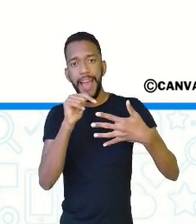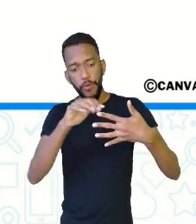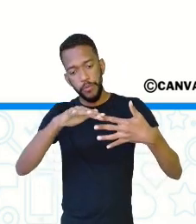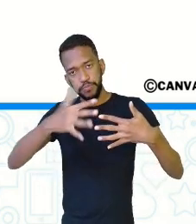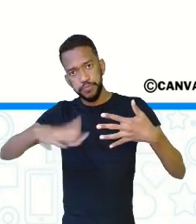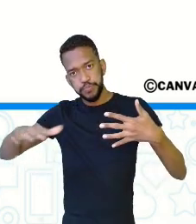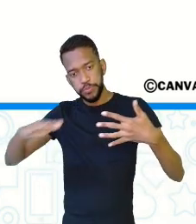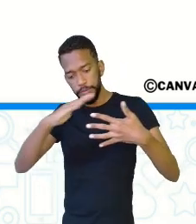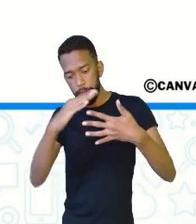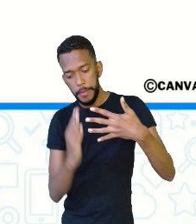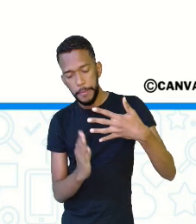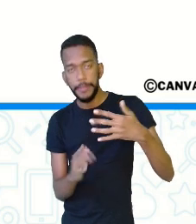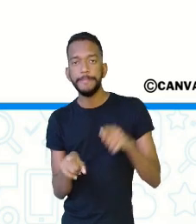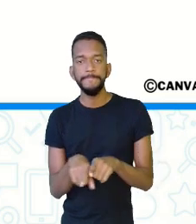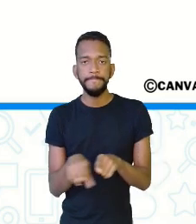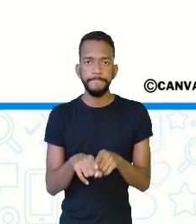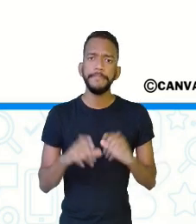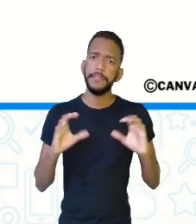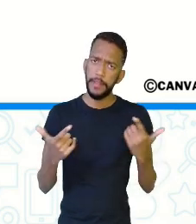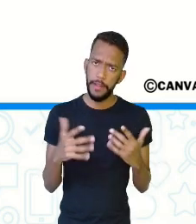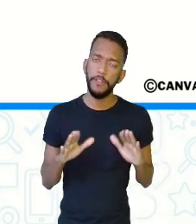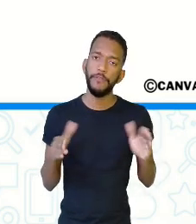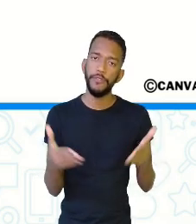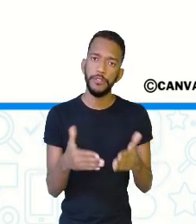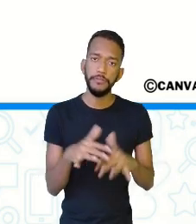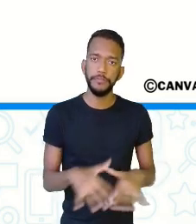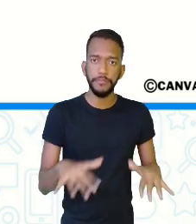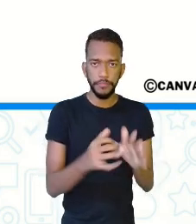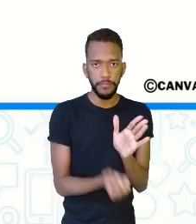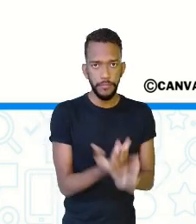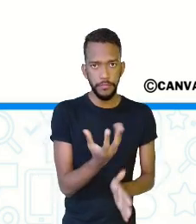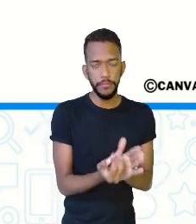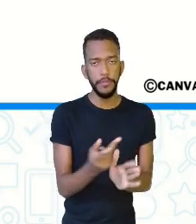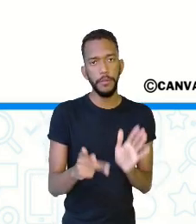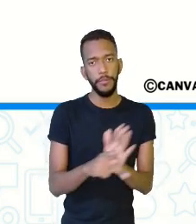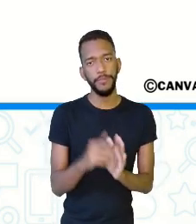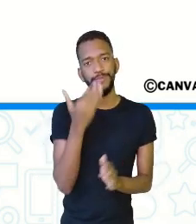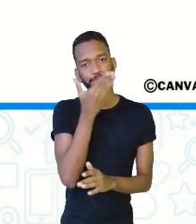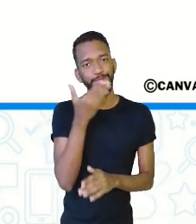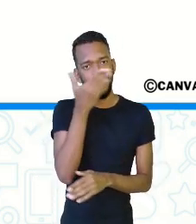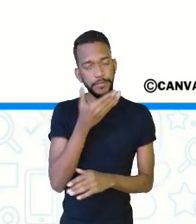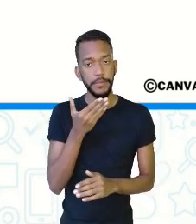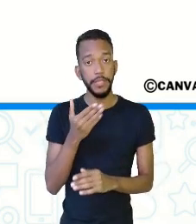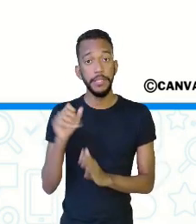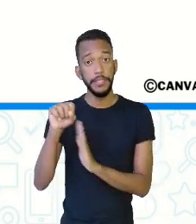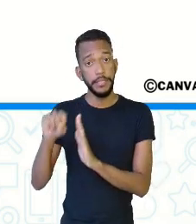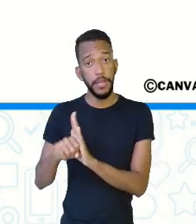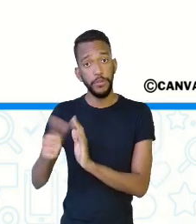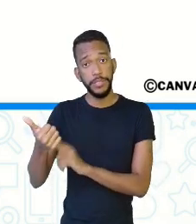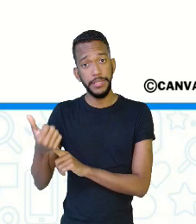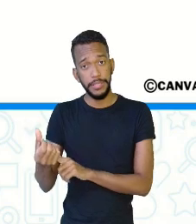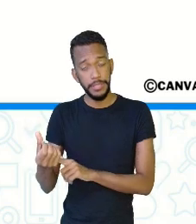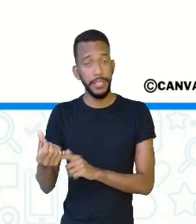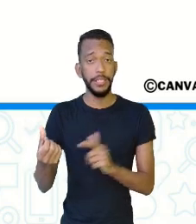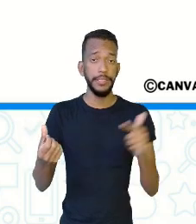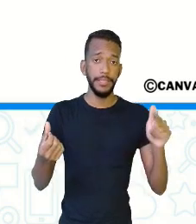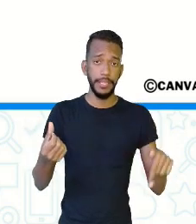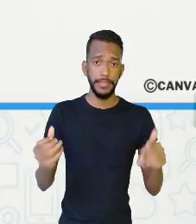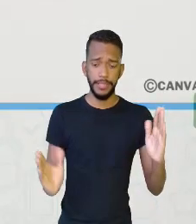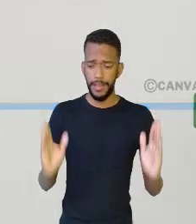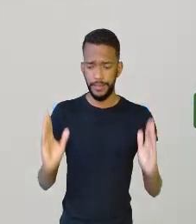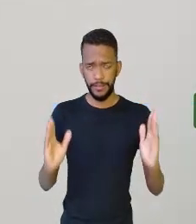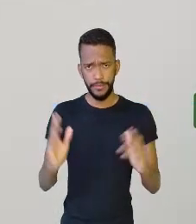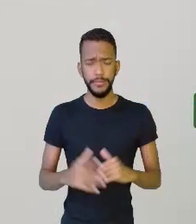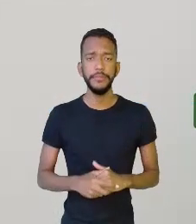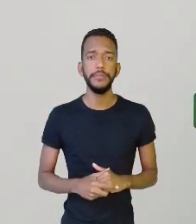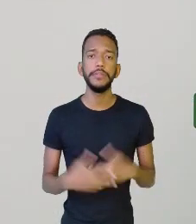e, claro, nas regiões, vamos focar nas regiões produtoras de açúcar entre os séculos XVI e XVII. Pois